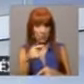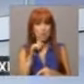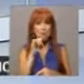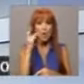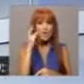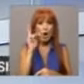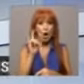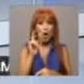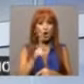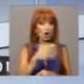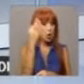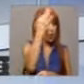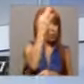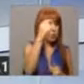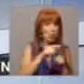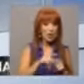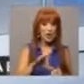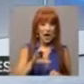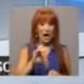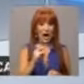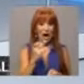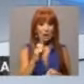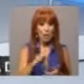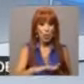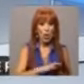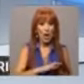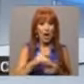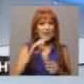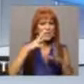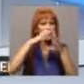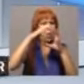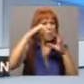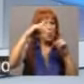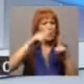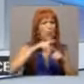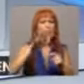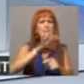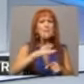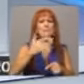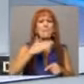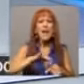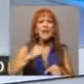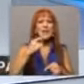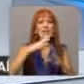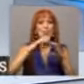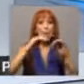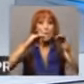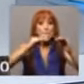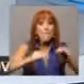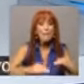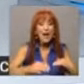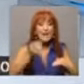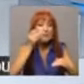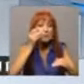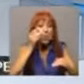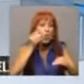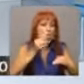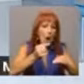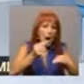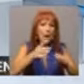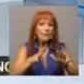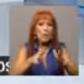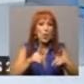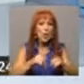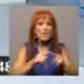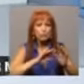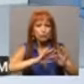que entre o Porto e o Cabo Raso existe aqui esta nebulosidade, esta mancha branca indica nebulosidade baixa, neblinas ou nevoeiros, praticamente se